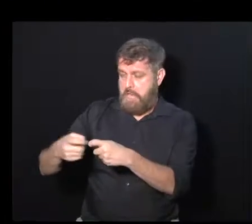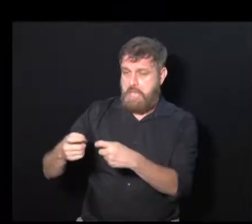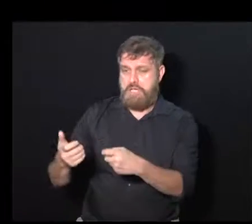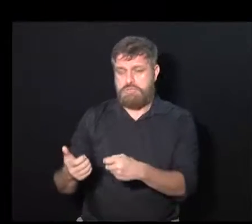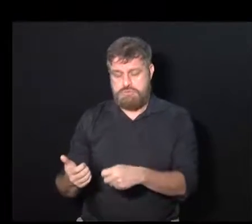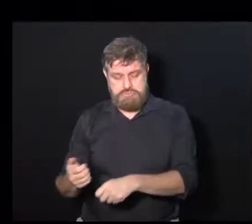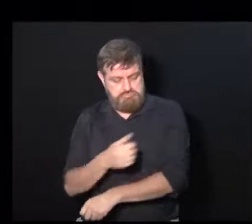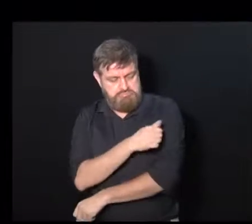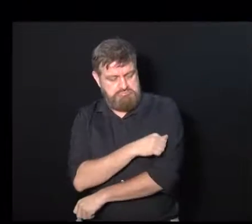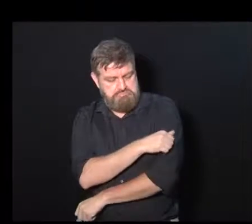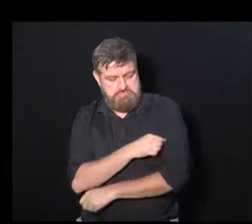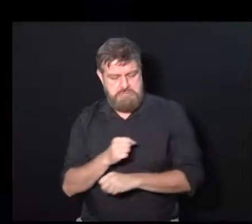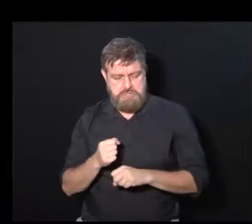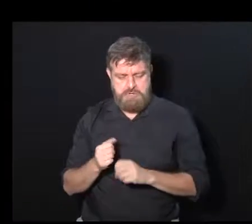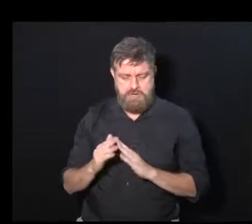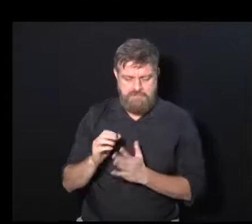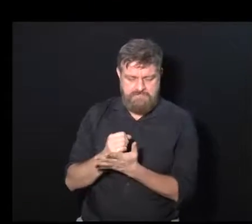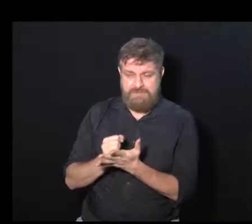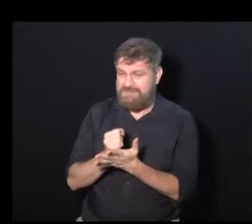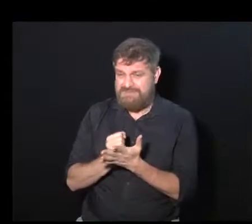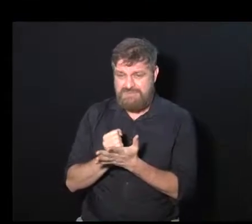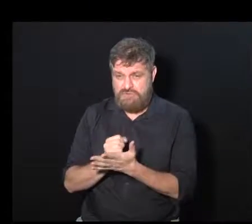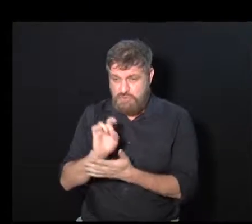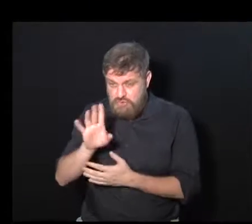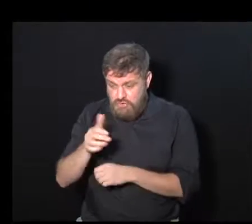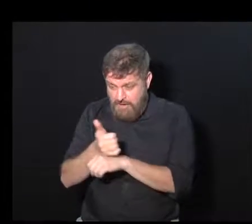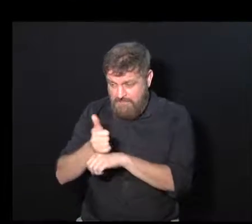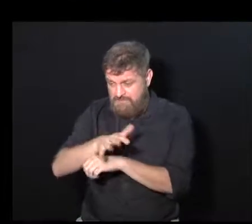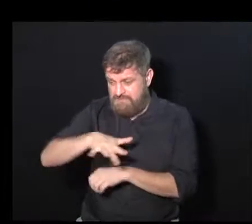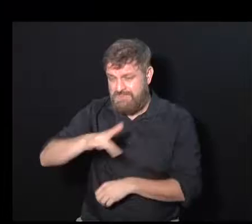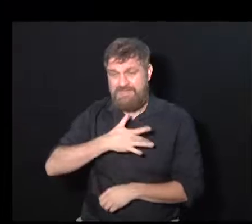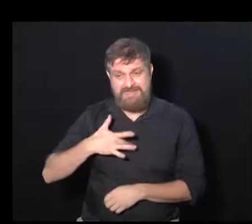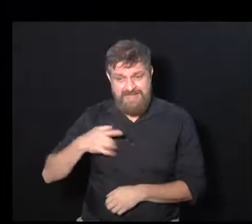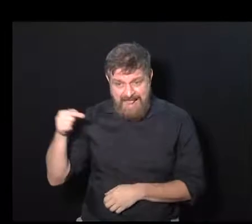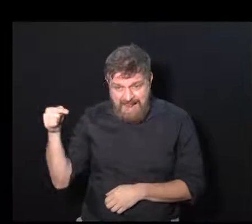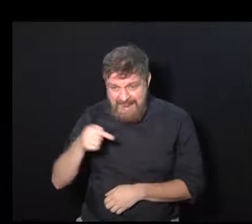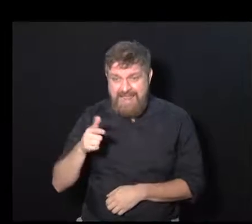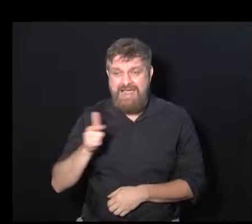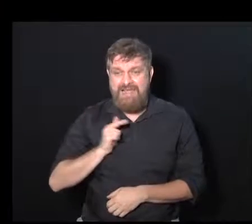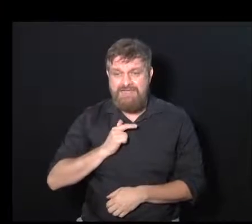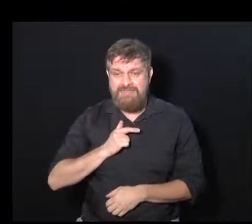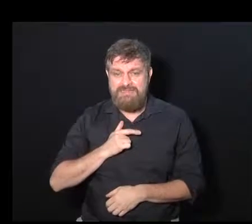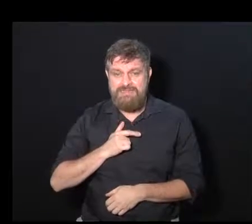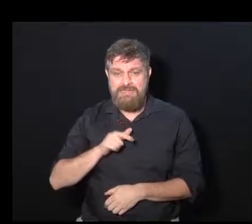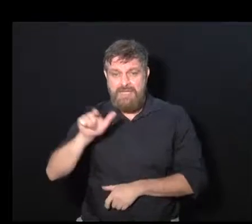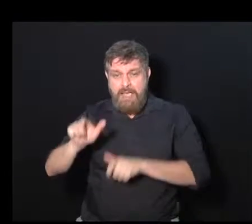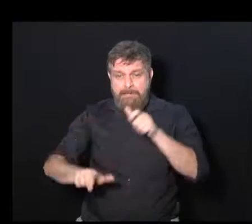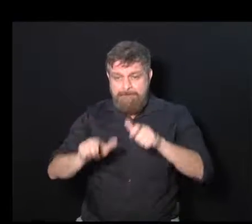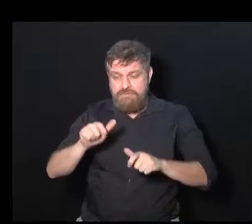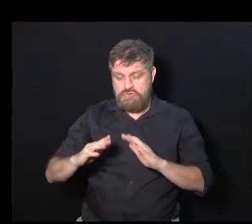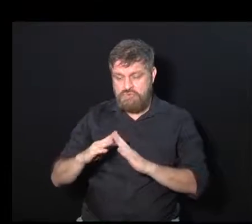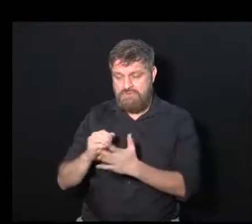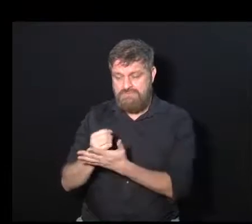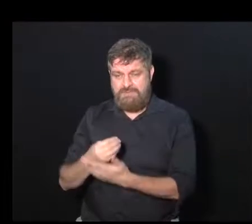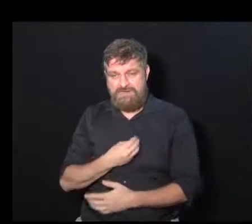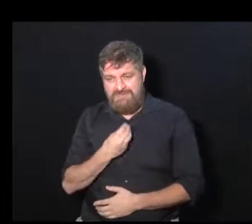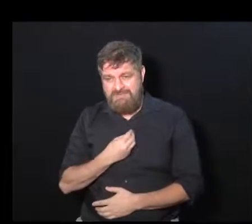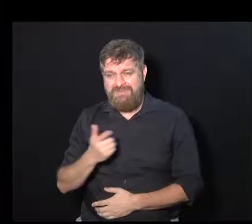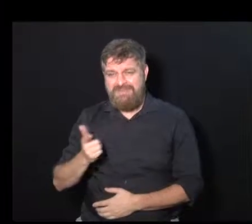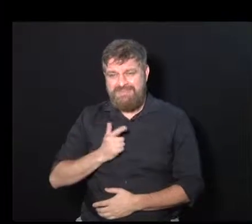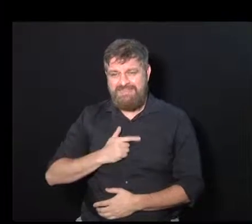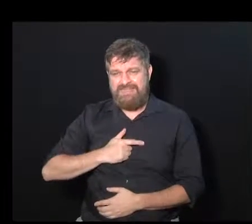médicos, farmacêuticos, enfermeiros dentro desses facilitadores das farmácias vivas. Pelo contrário, a gente